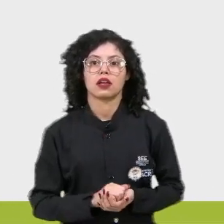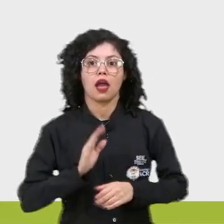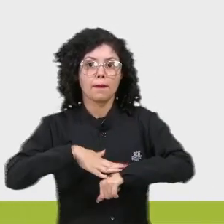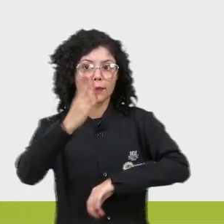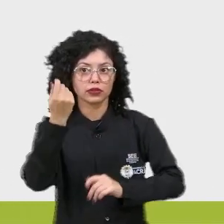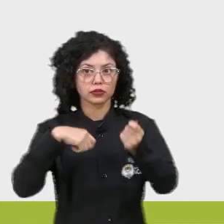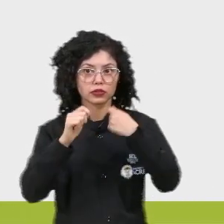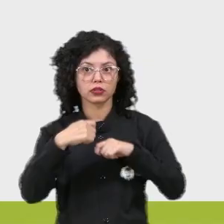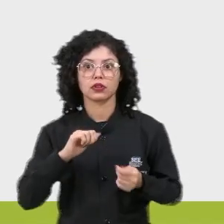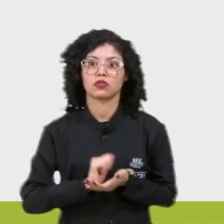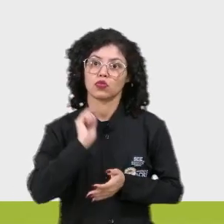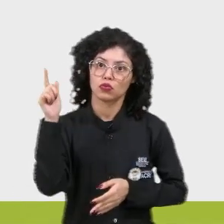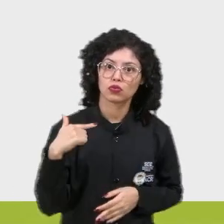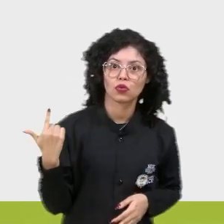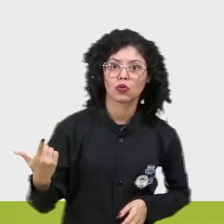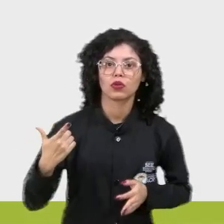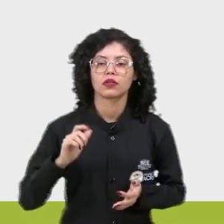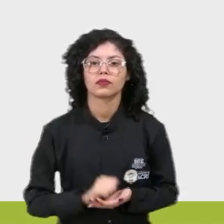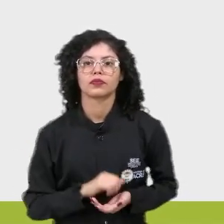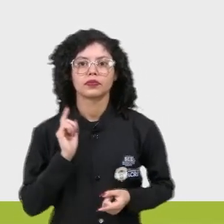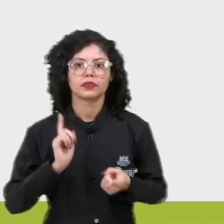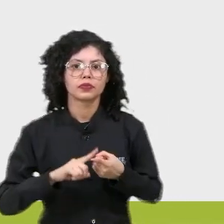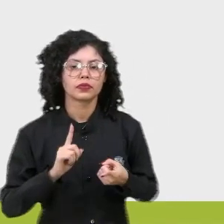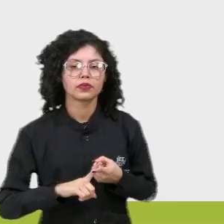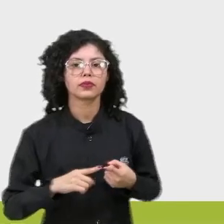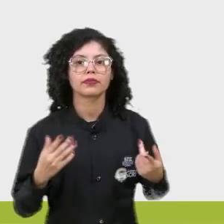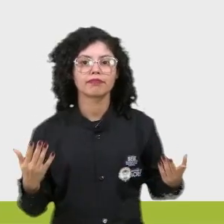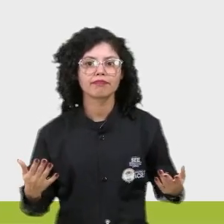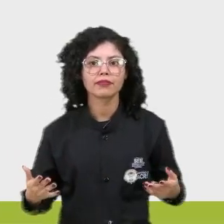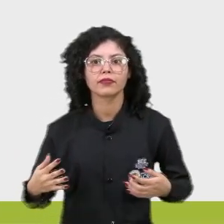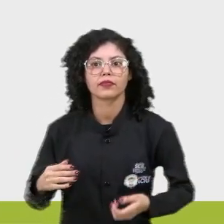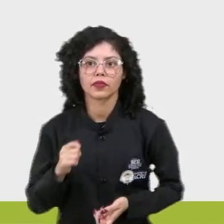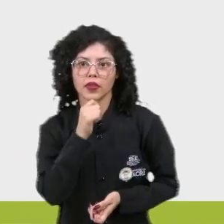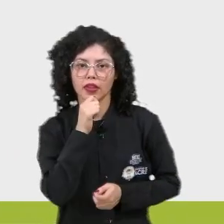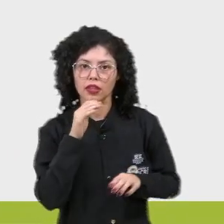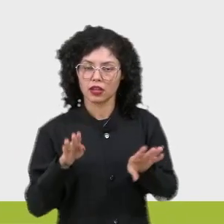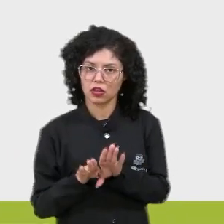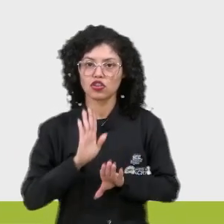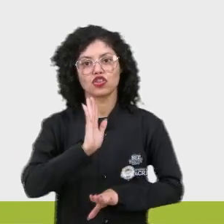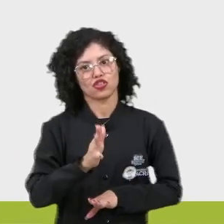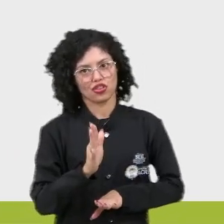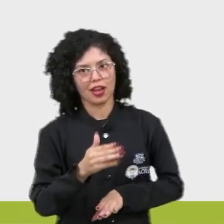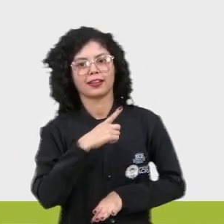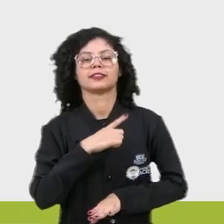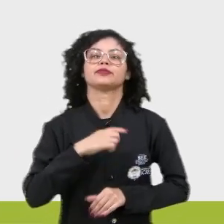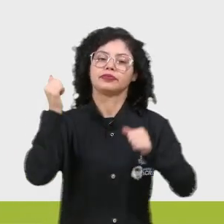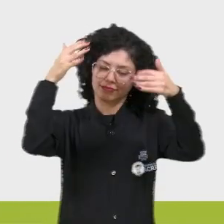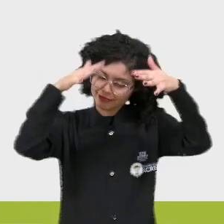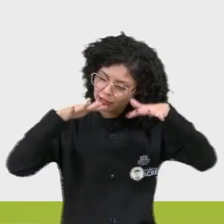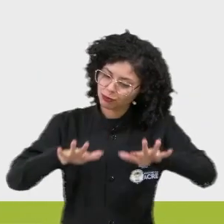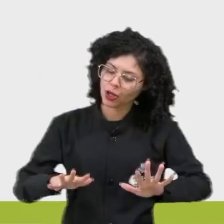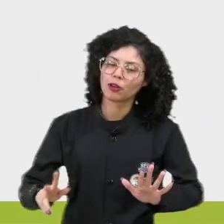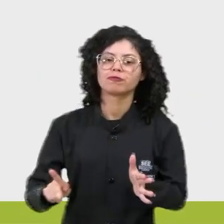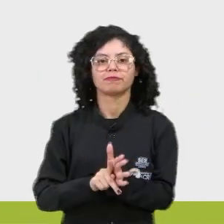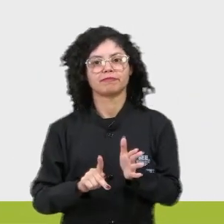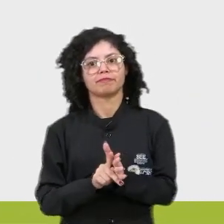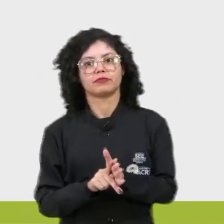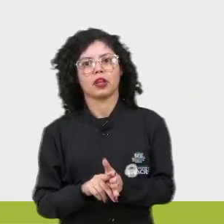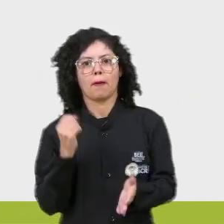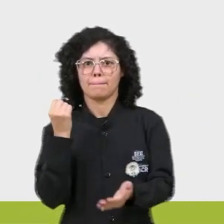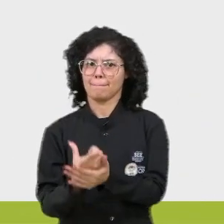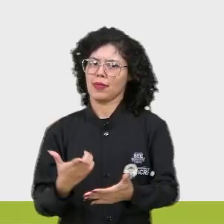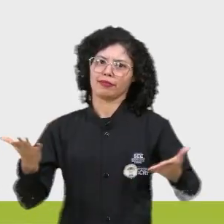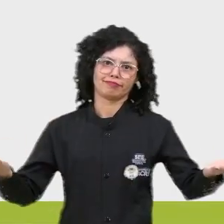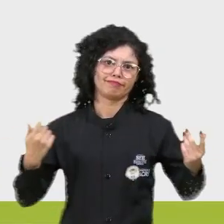mais econômico que os demais. Por quê? A sua via de locomoção já é uma via ali natural, então não se tem investimento